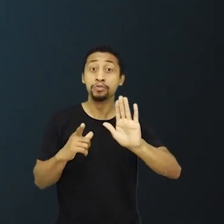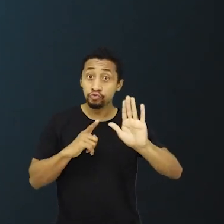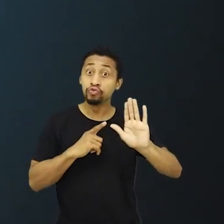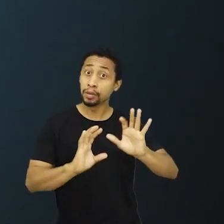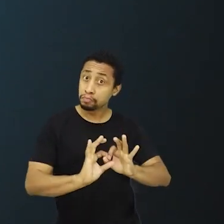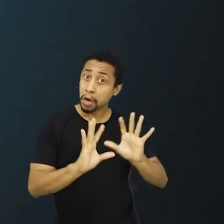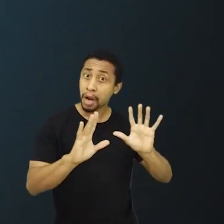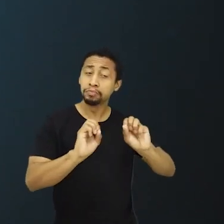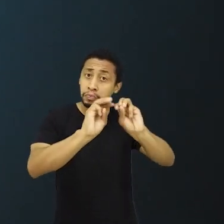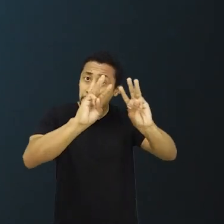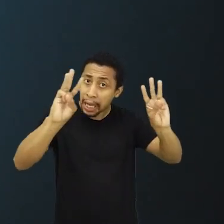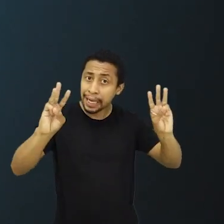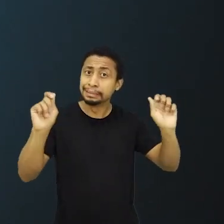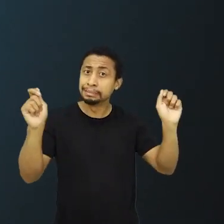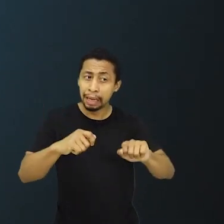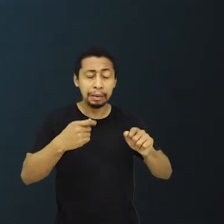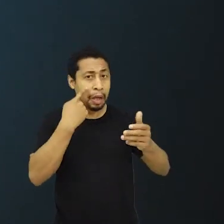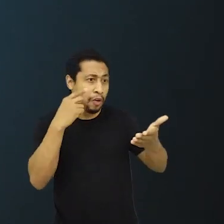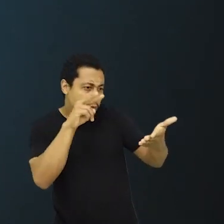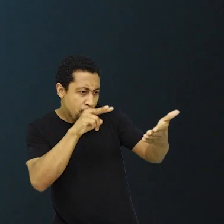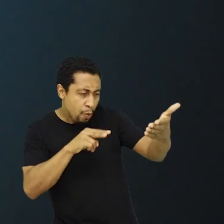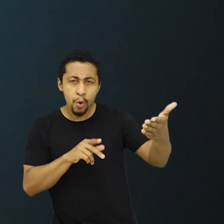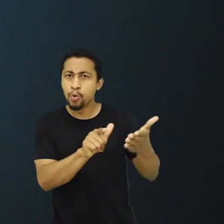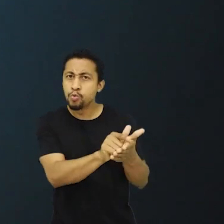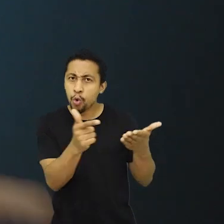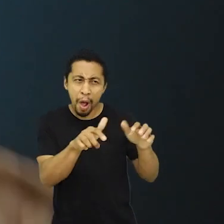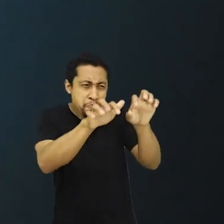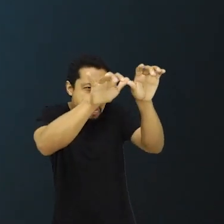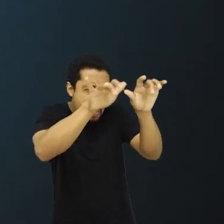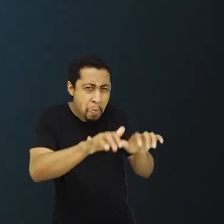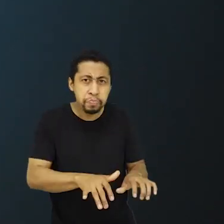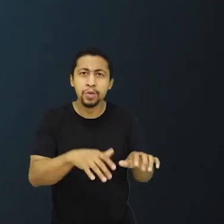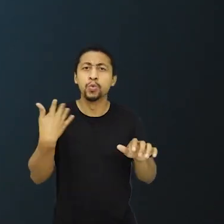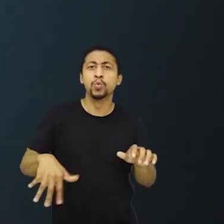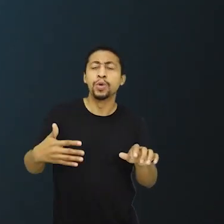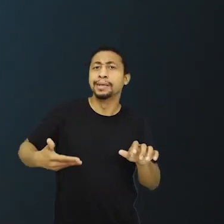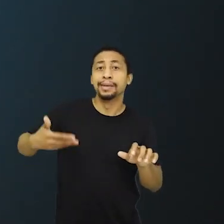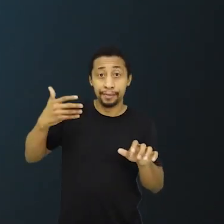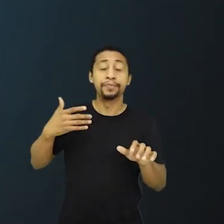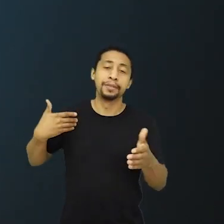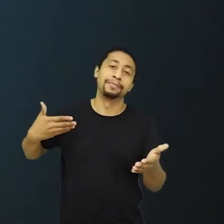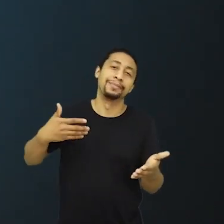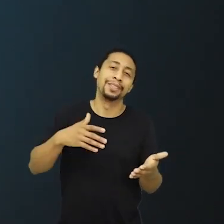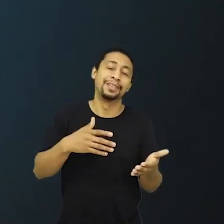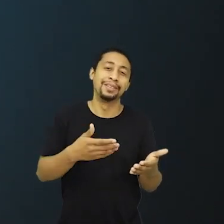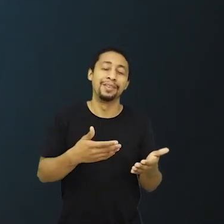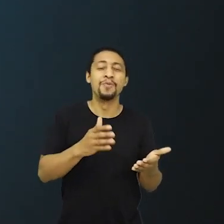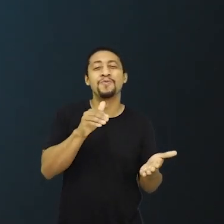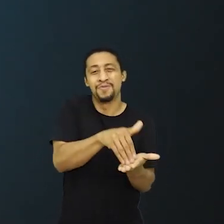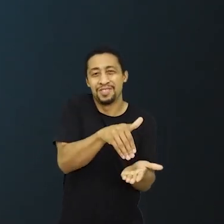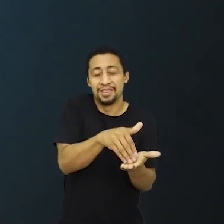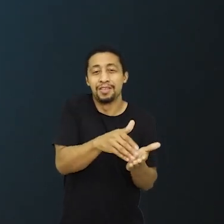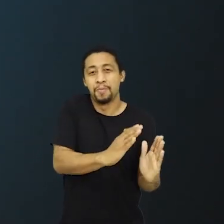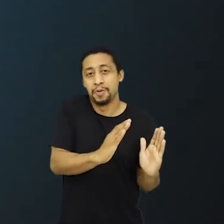disponíveis no site, todas as matérias que ele publicou, etc. Isso lá no fim do processo, né, que tinha já tido a exposição